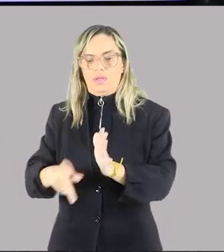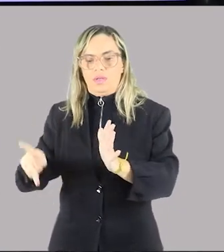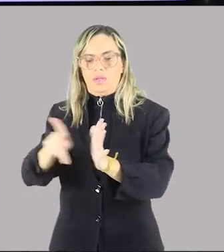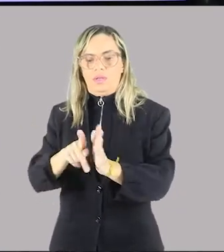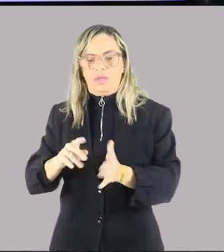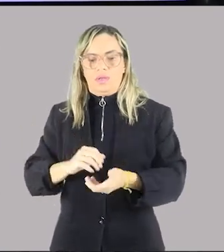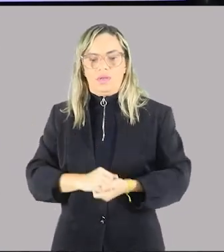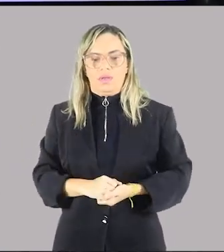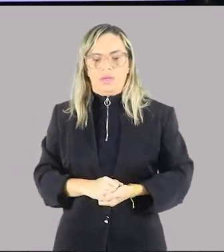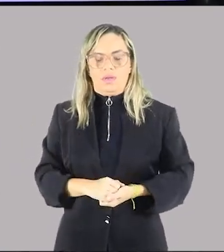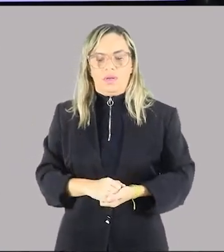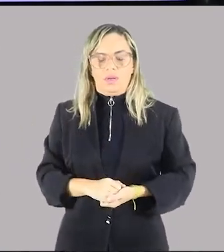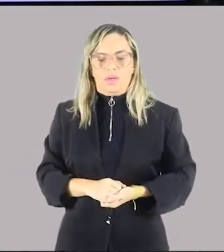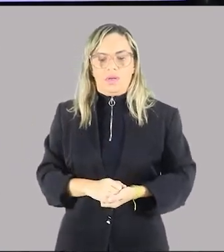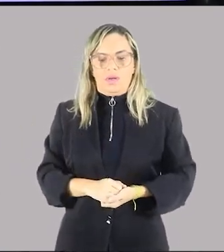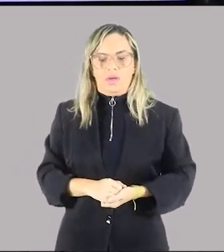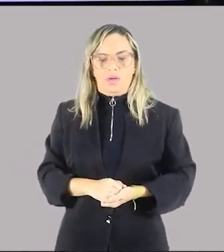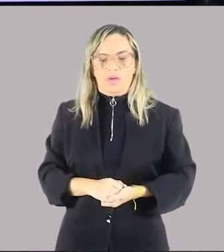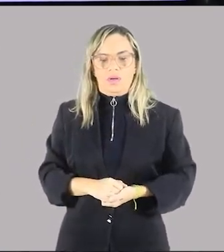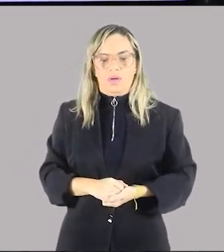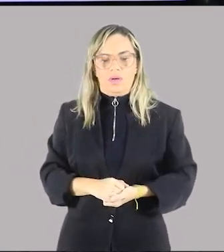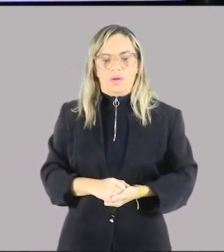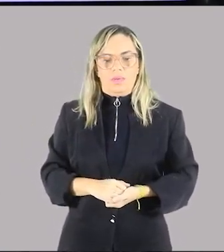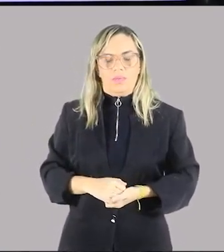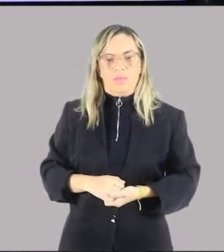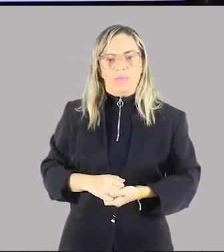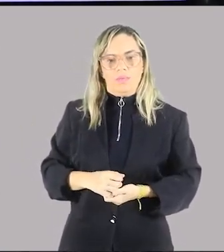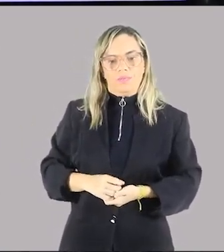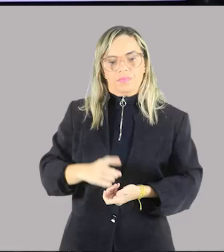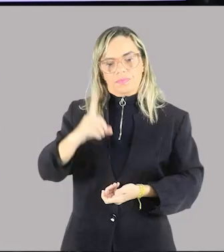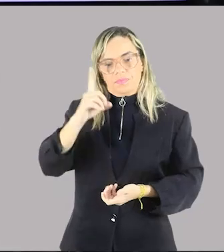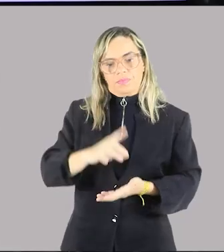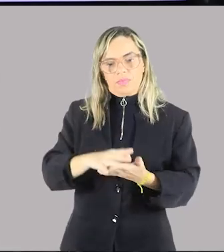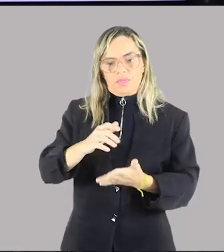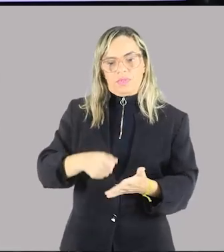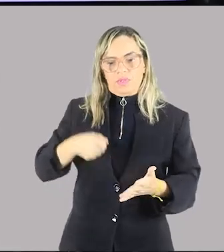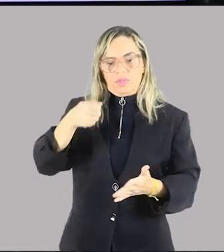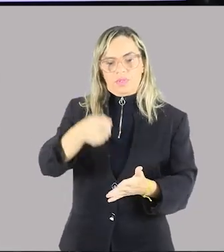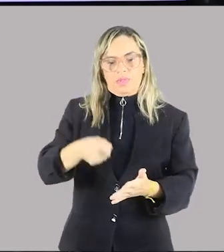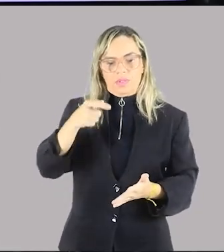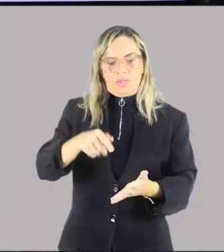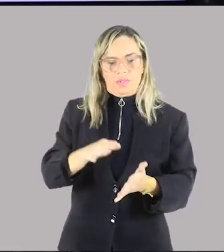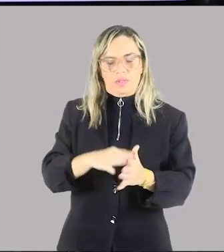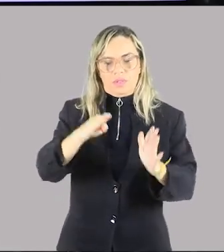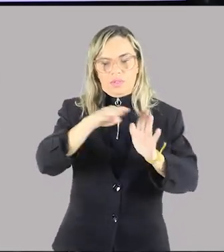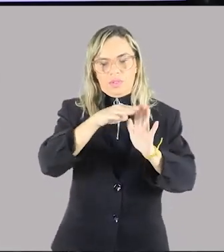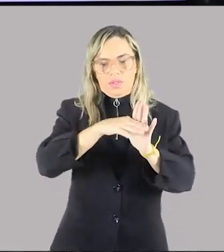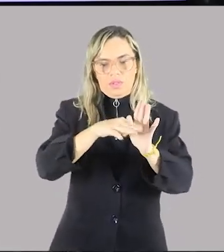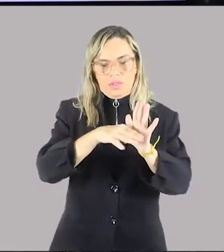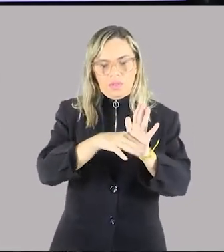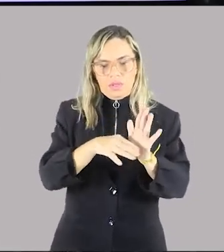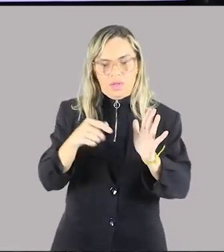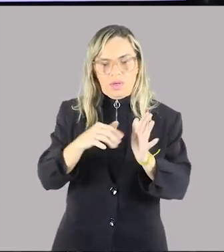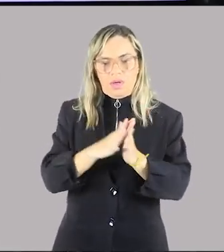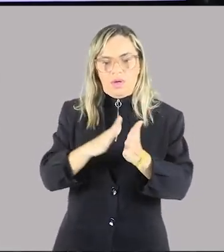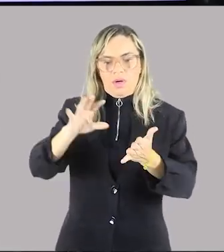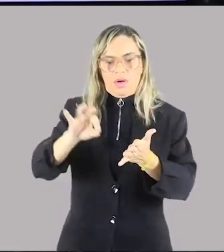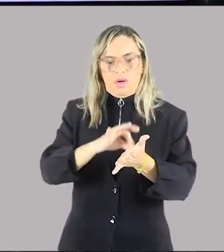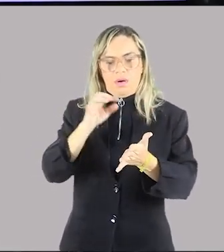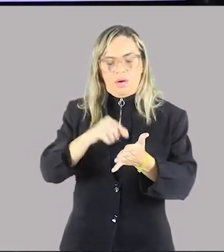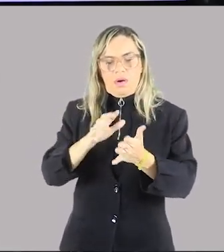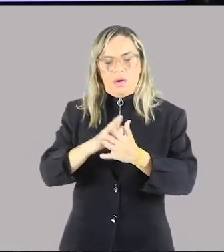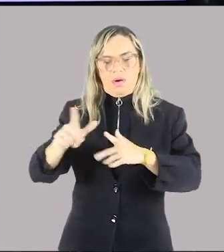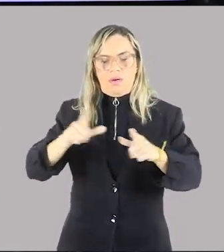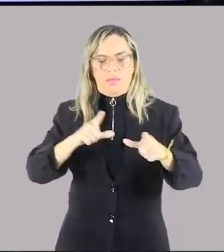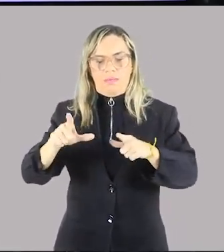própria. Os direitos e obrigações estão previstos no contrato de trabalho e o contrato de trabalho será regido pela CLT e por isso que eles são